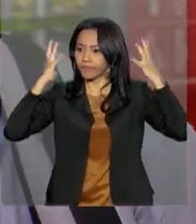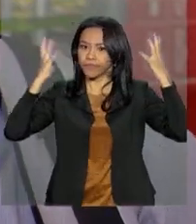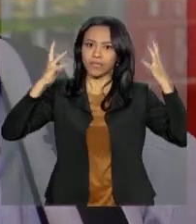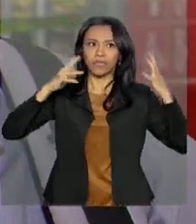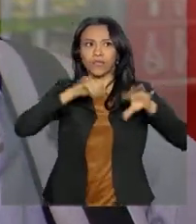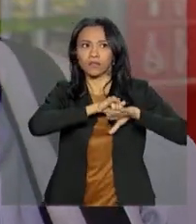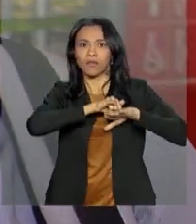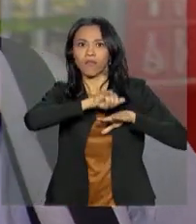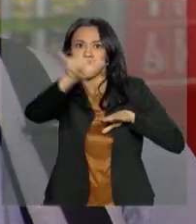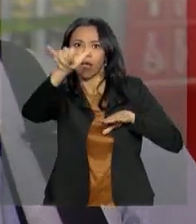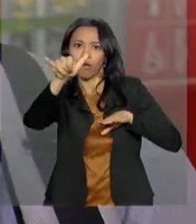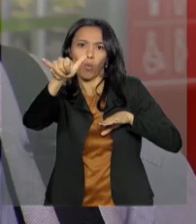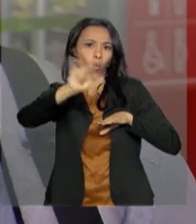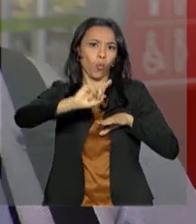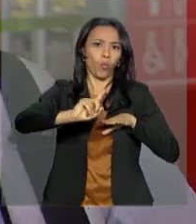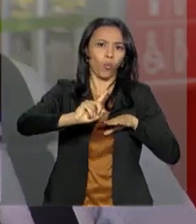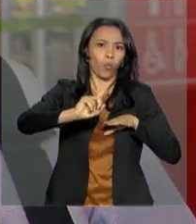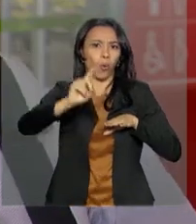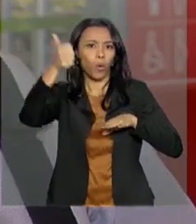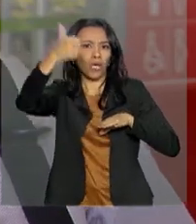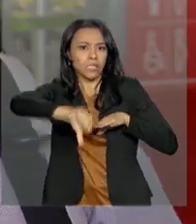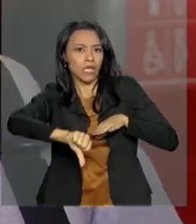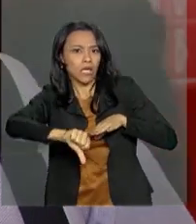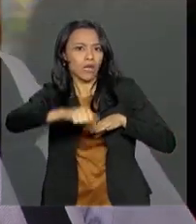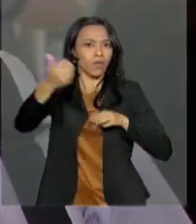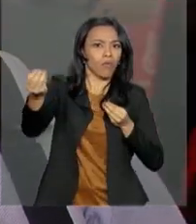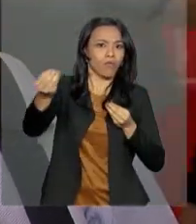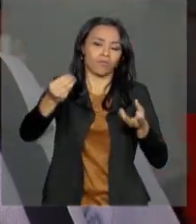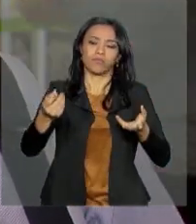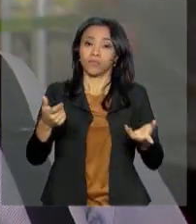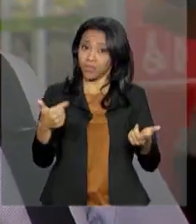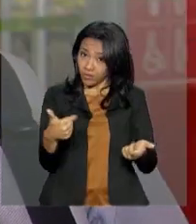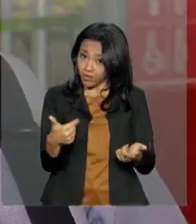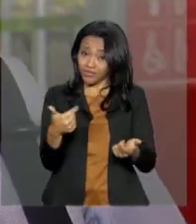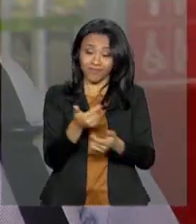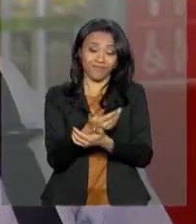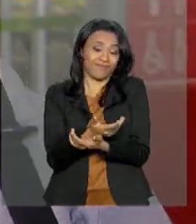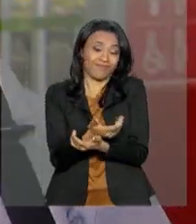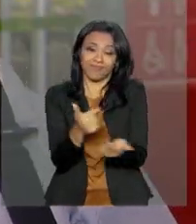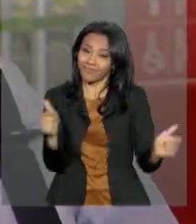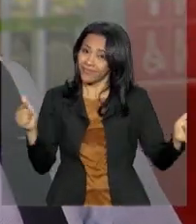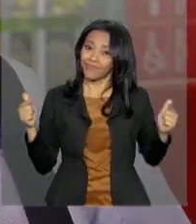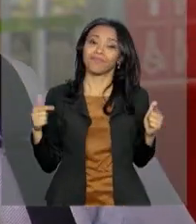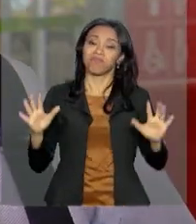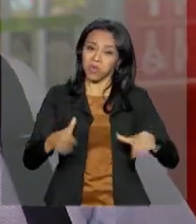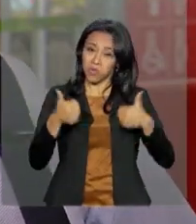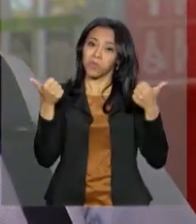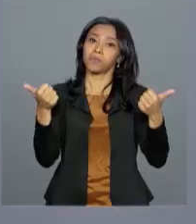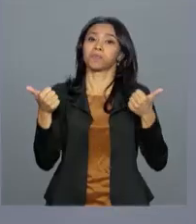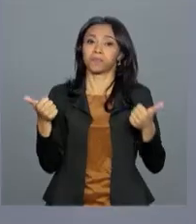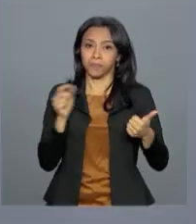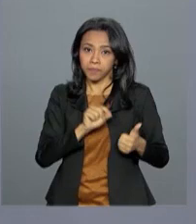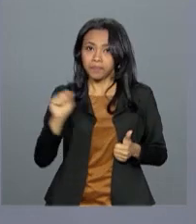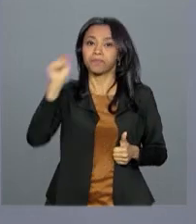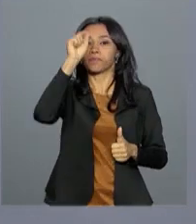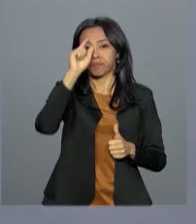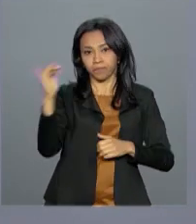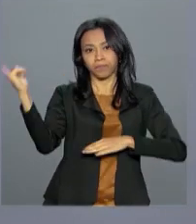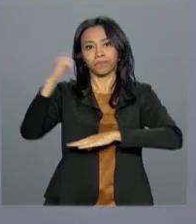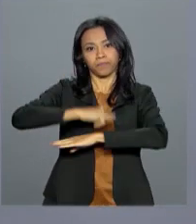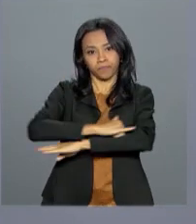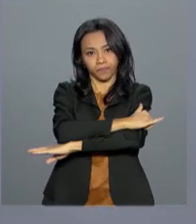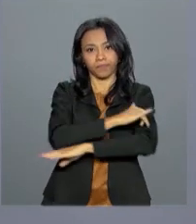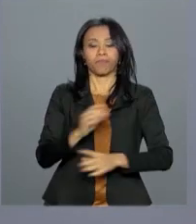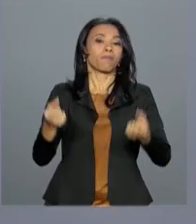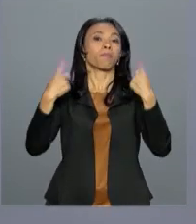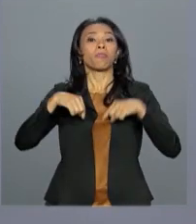avião vai embarcar será que vai funcionar será que eu vou ter estrutura e isso eu postei ontem melhorado quem